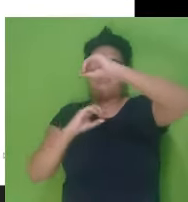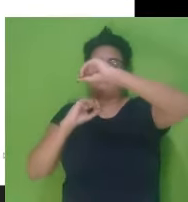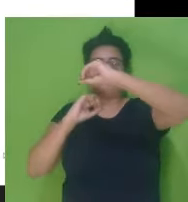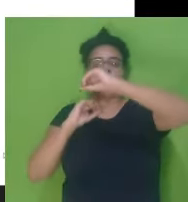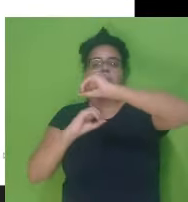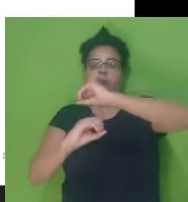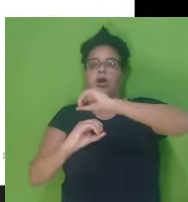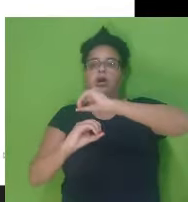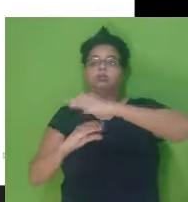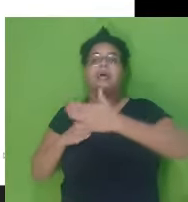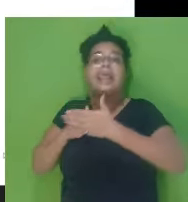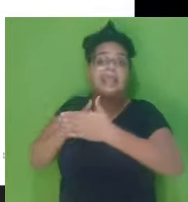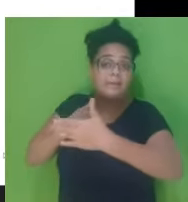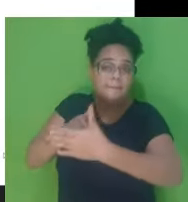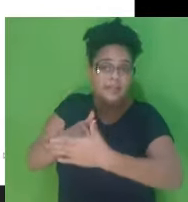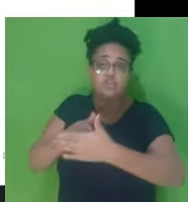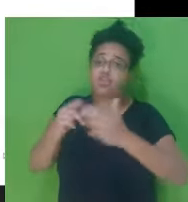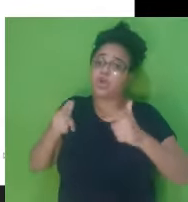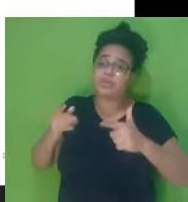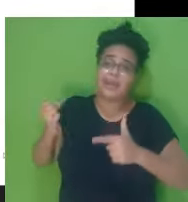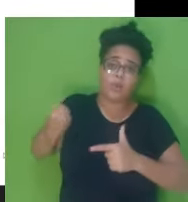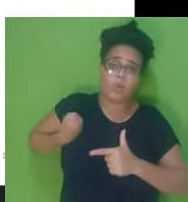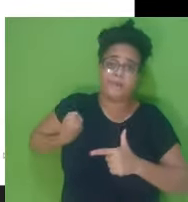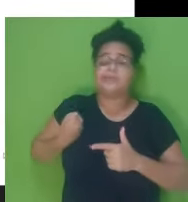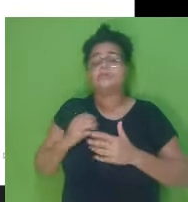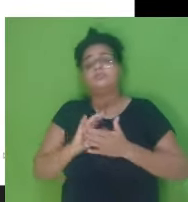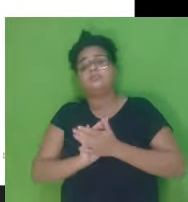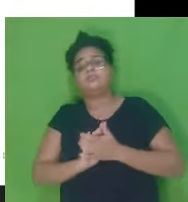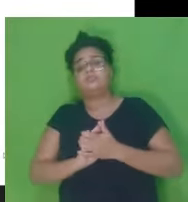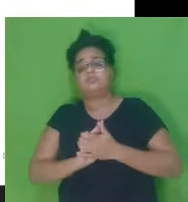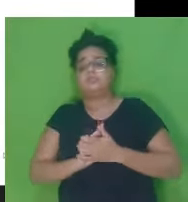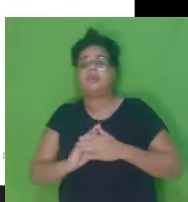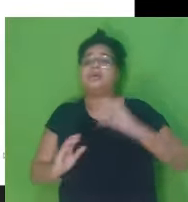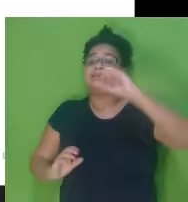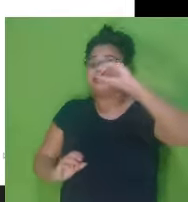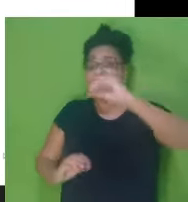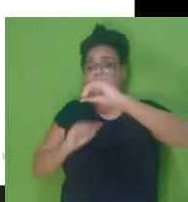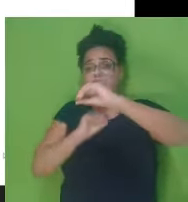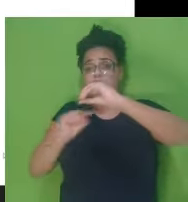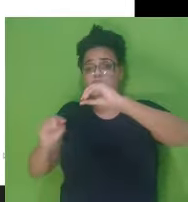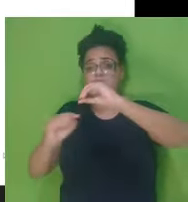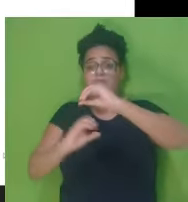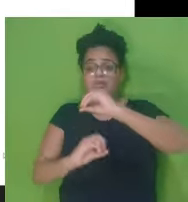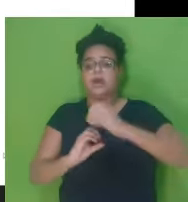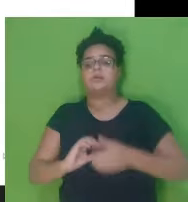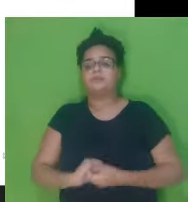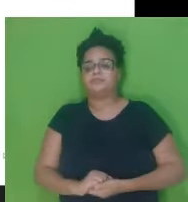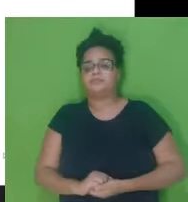0. Então, esse limite está indeterminado do tipo 0 sobre 0.